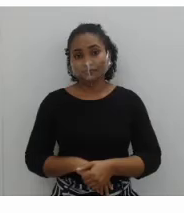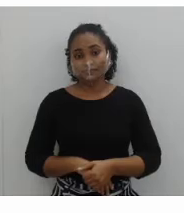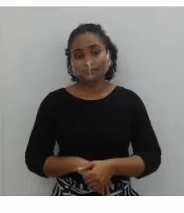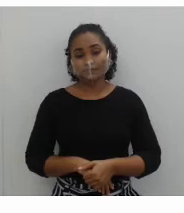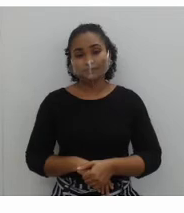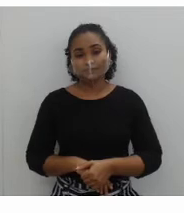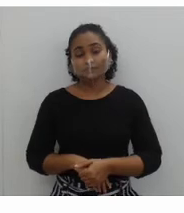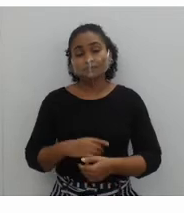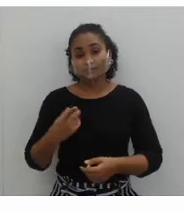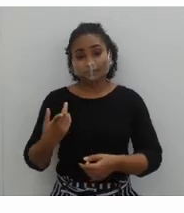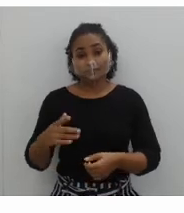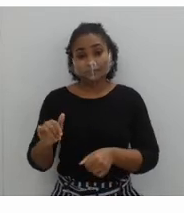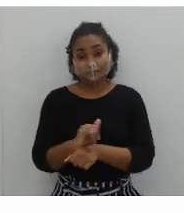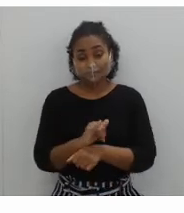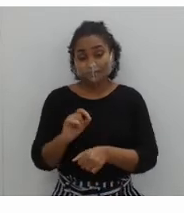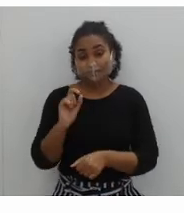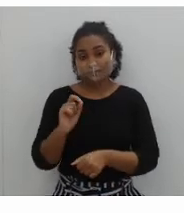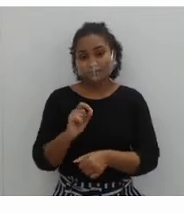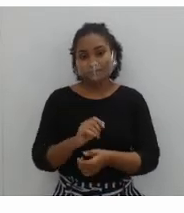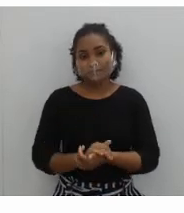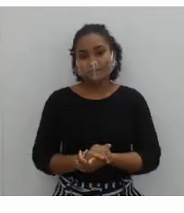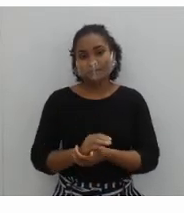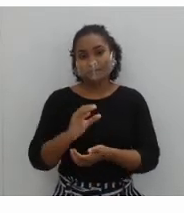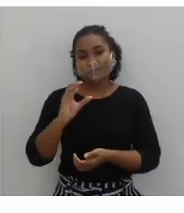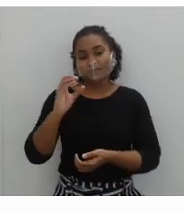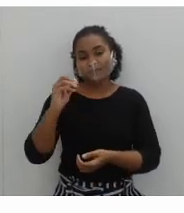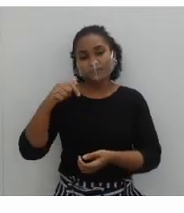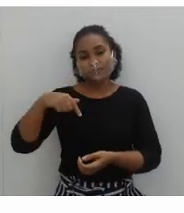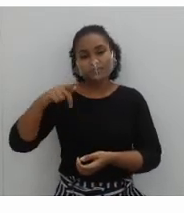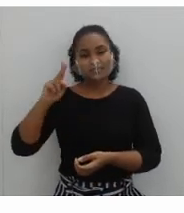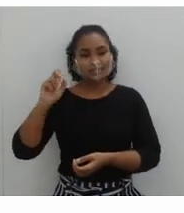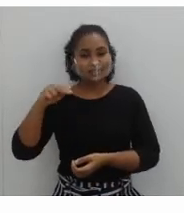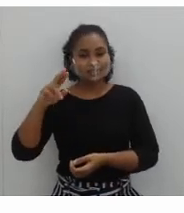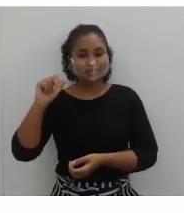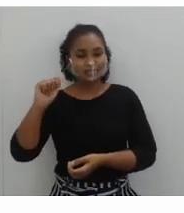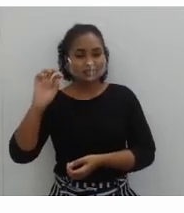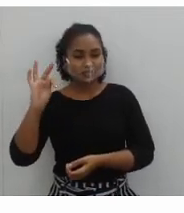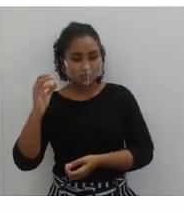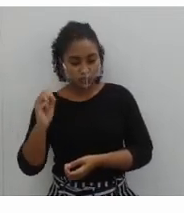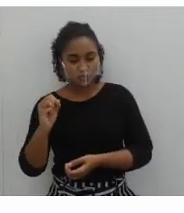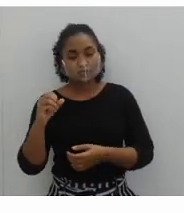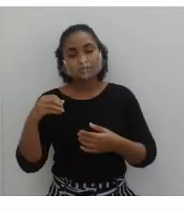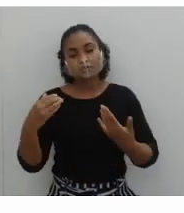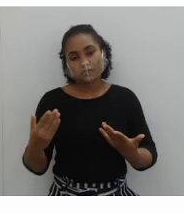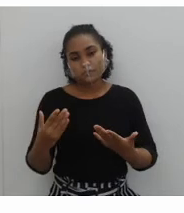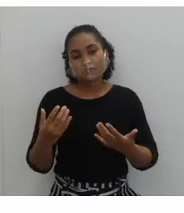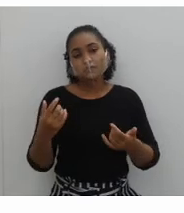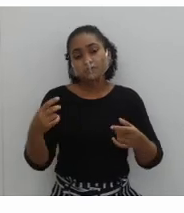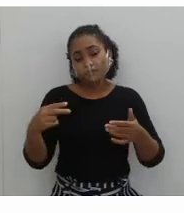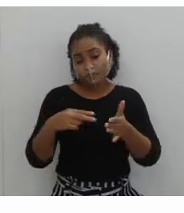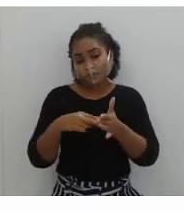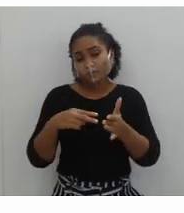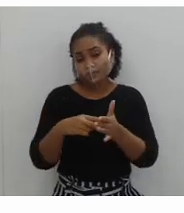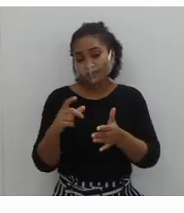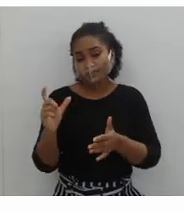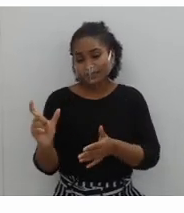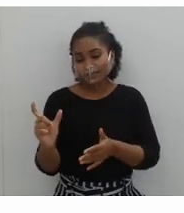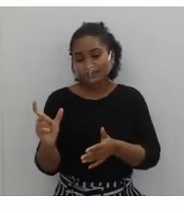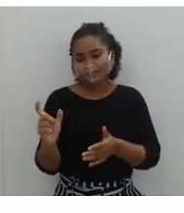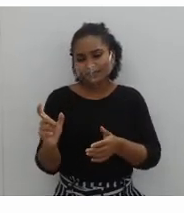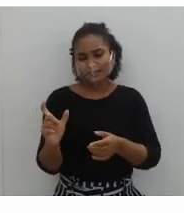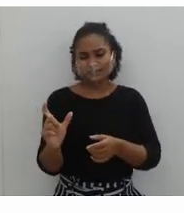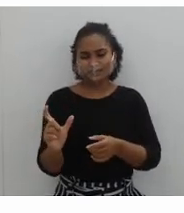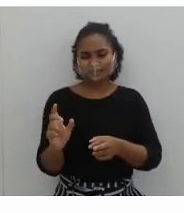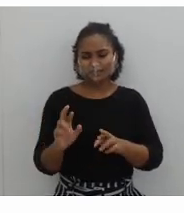Outra estratégia é a questão do cognate, ou seja, os cognatos, que são as palavras que têm o mesmo significado, mas tem uma grafia,